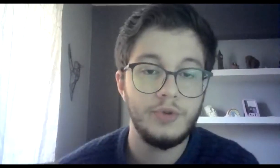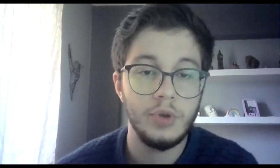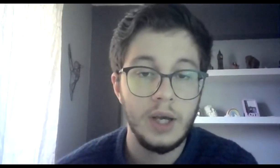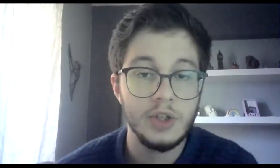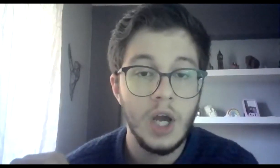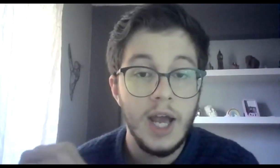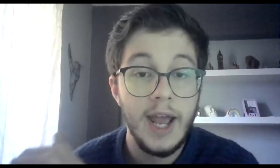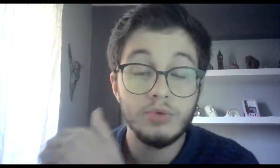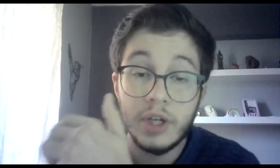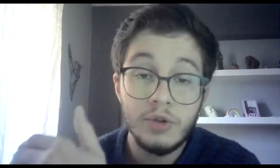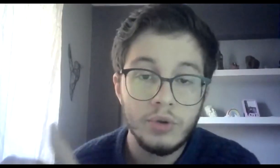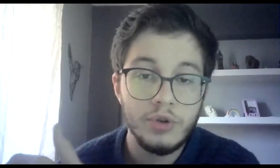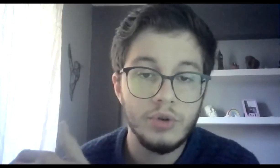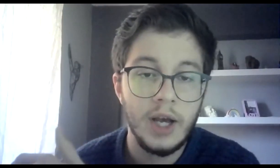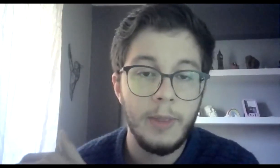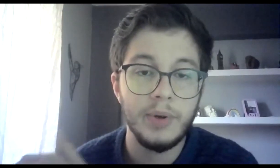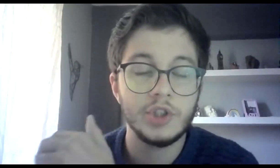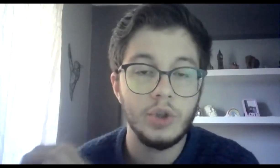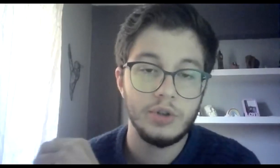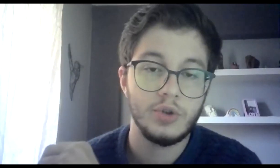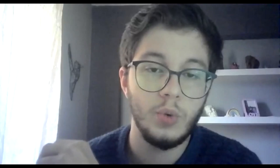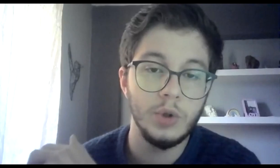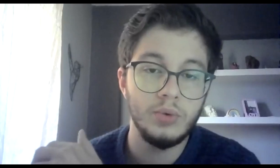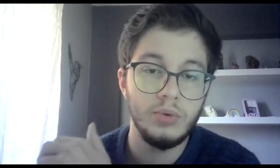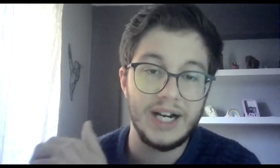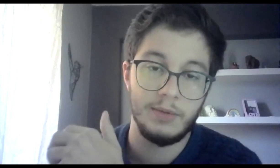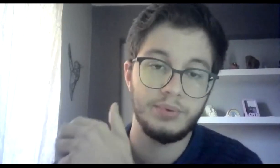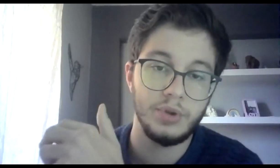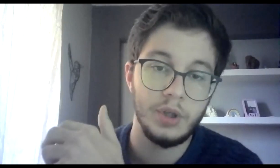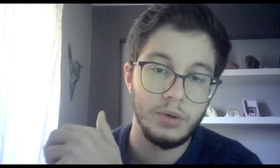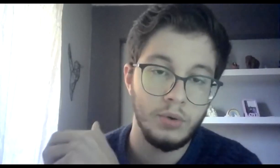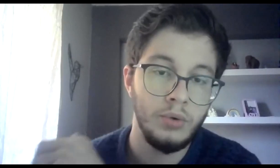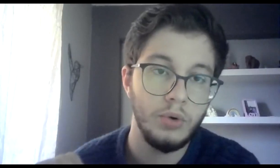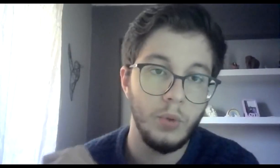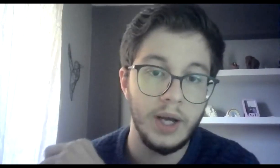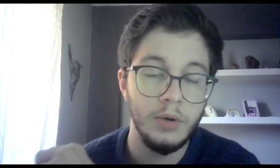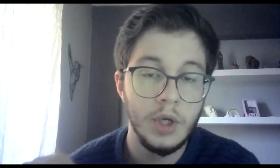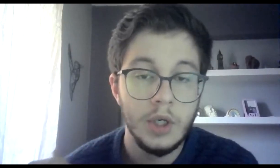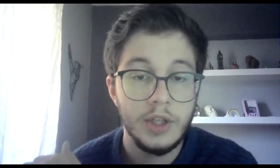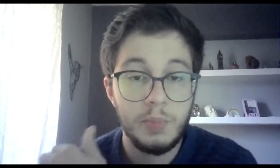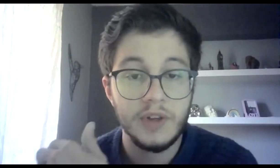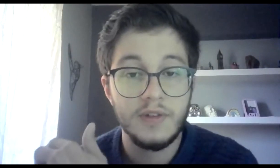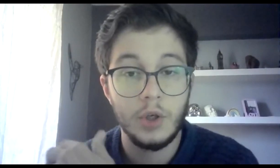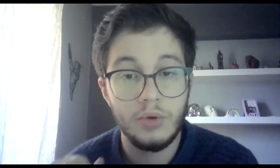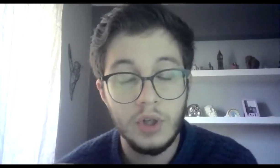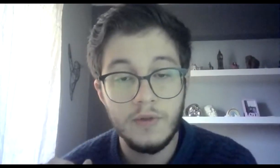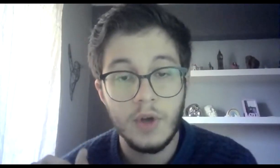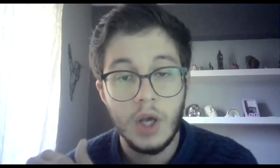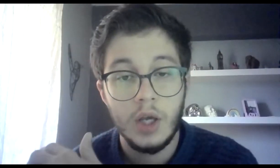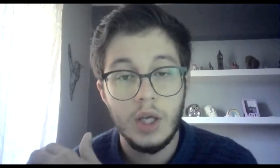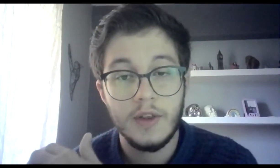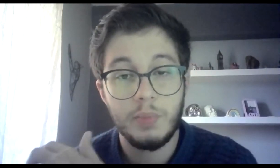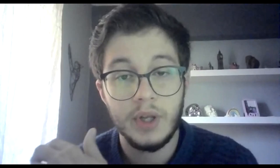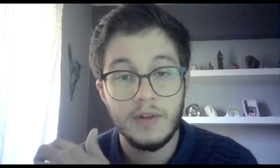cursos profissionais, é um tanto condicionado pelas notas que o aluno acaba por ter no nono ano. Da experiência que eu